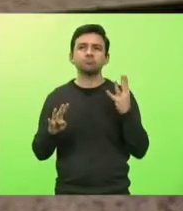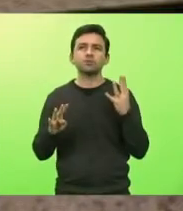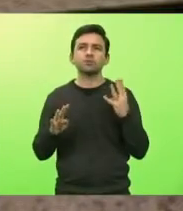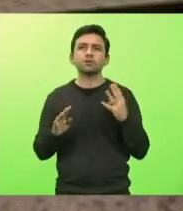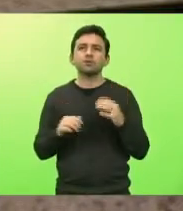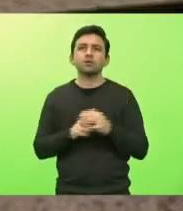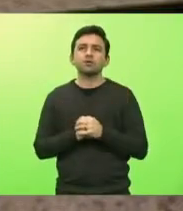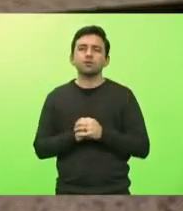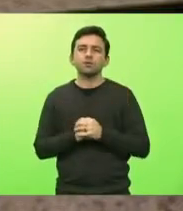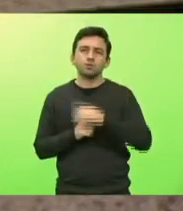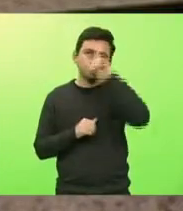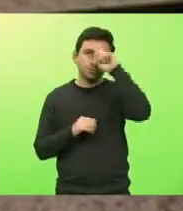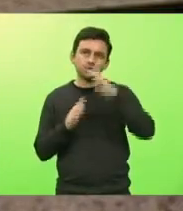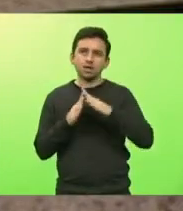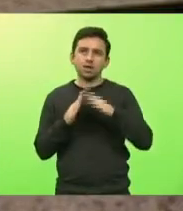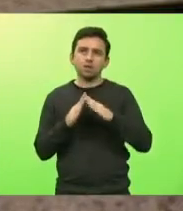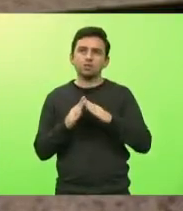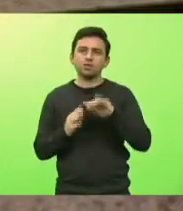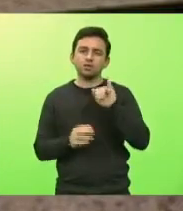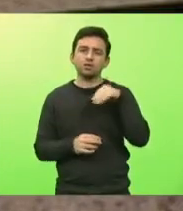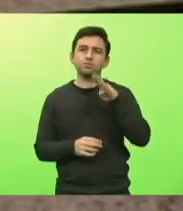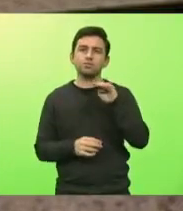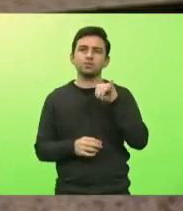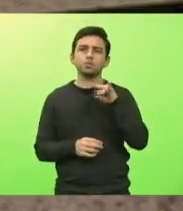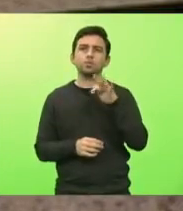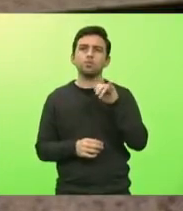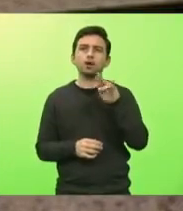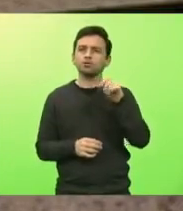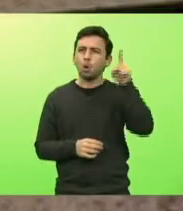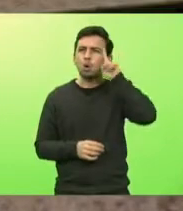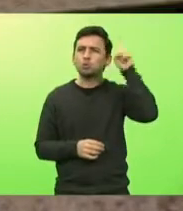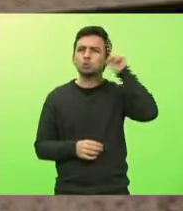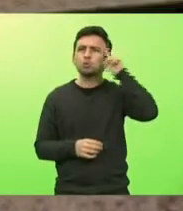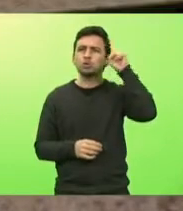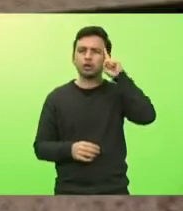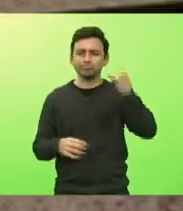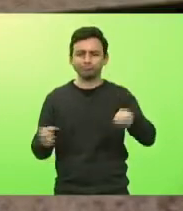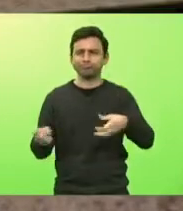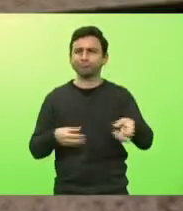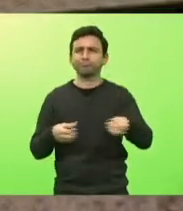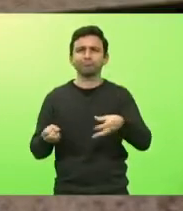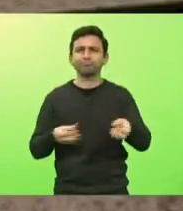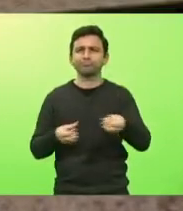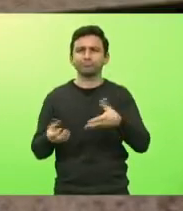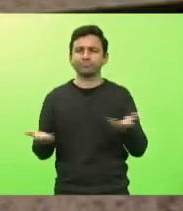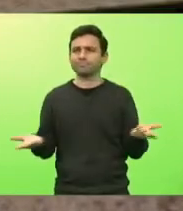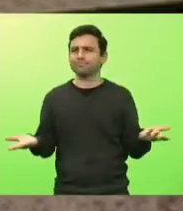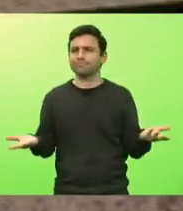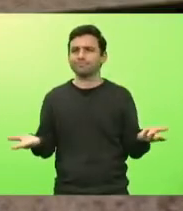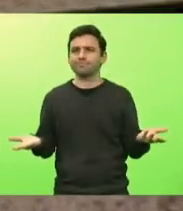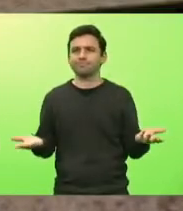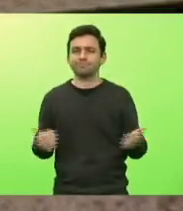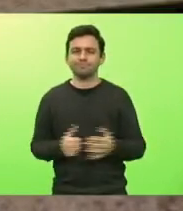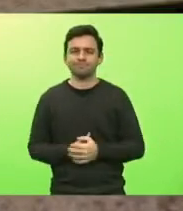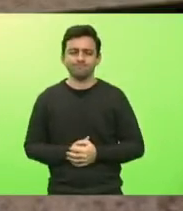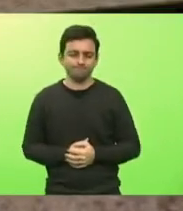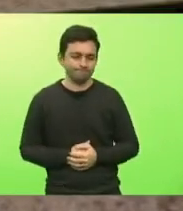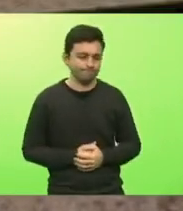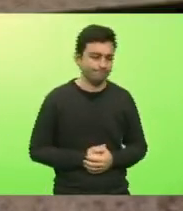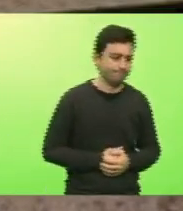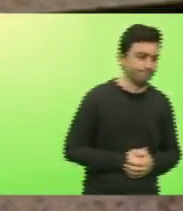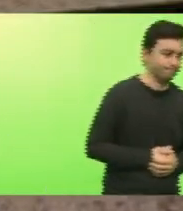Hospital de Imbituba? É todo dia uma novidade esse governo, esse desgoverno. É lamentável.